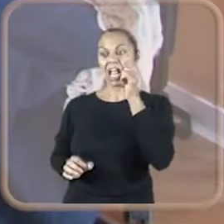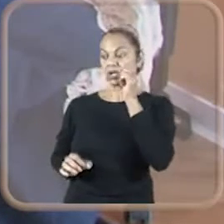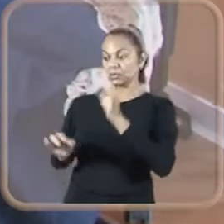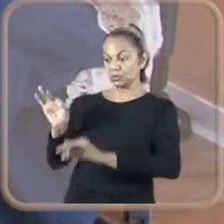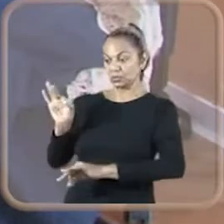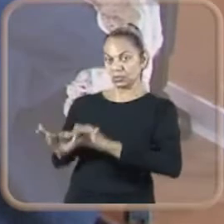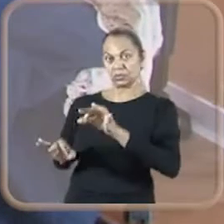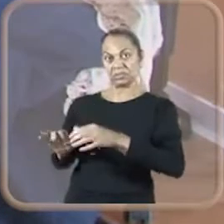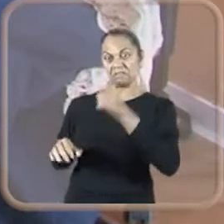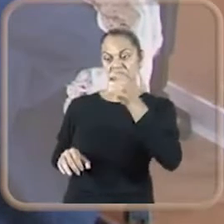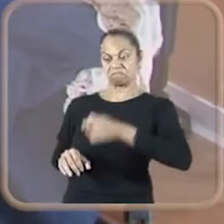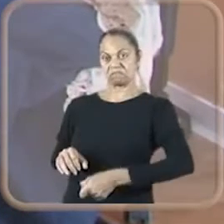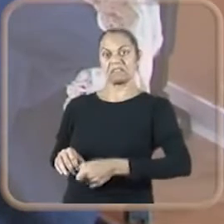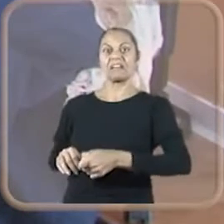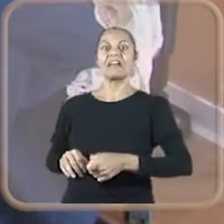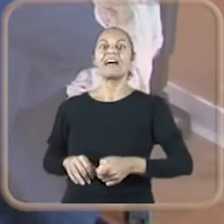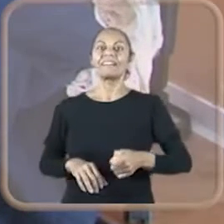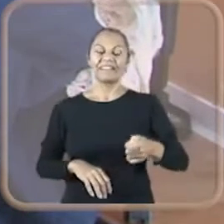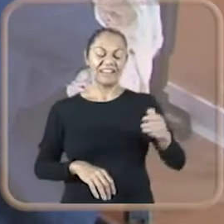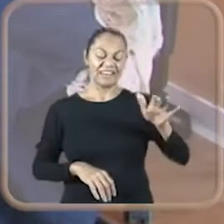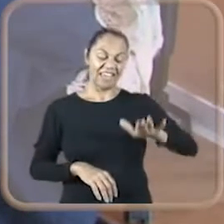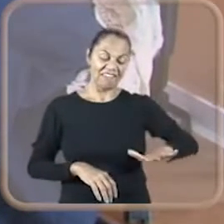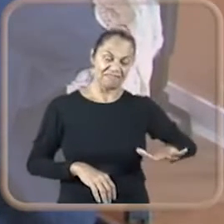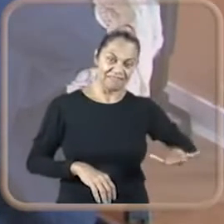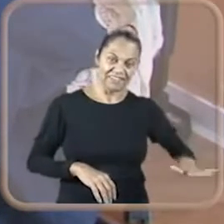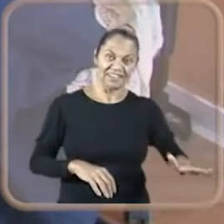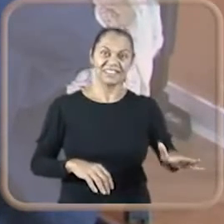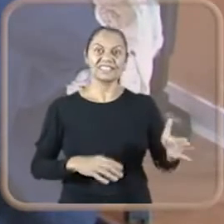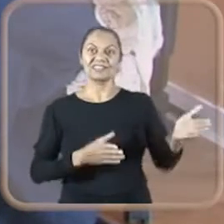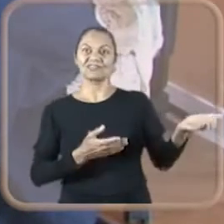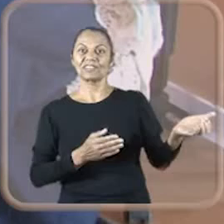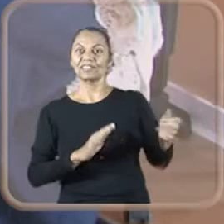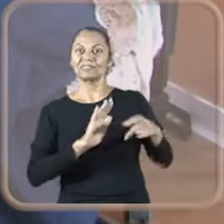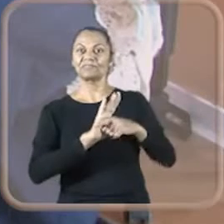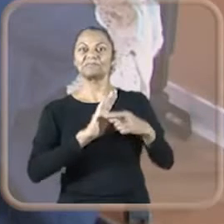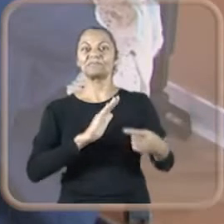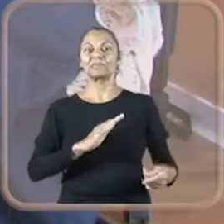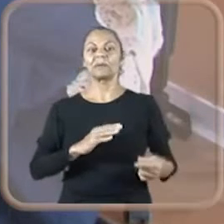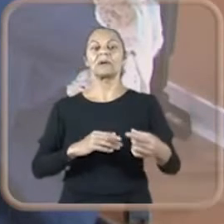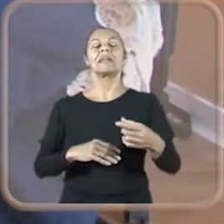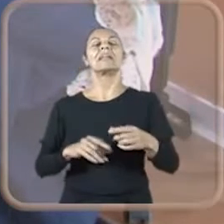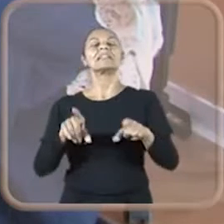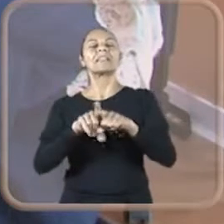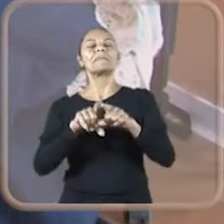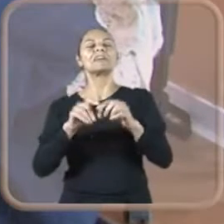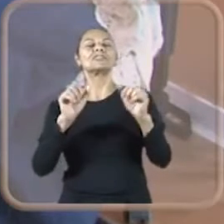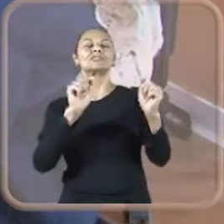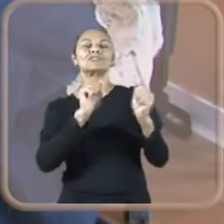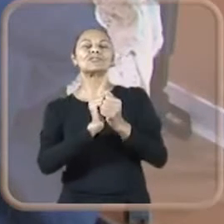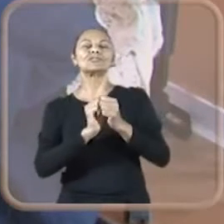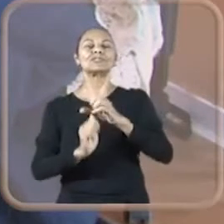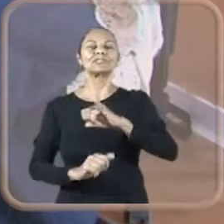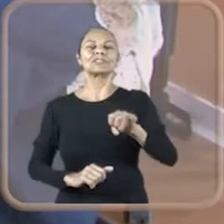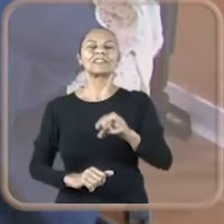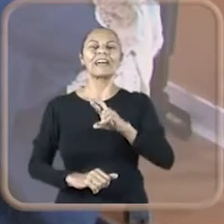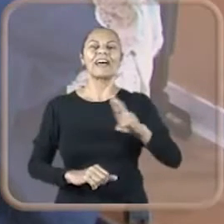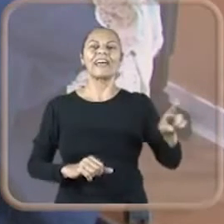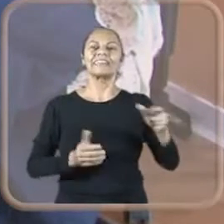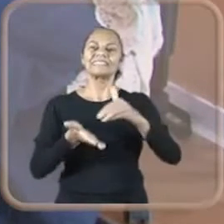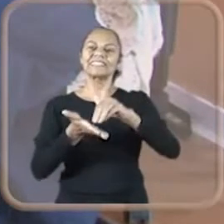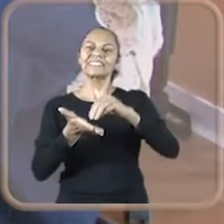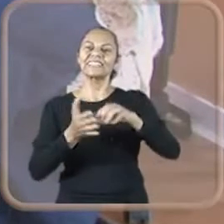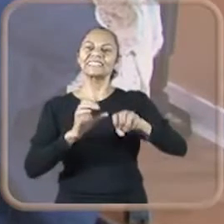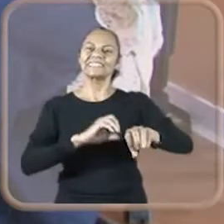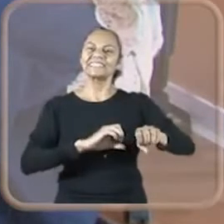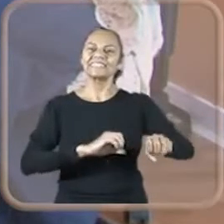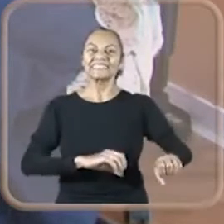Doutora Patrícia Neves, nossa juíza da Vara da Infância e Juventude, aqui no Roda de Conversa dos canais Dever em Casa na TV, com o JR, nosso